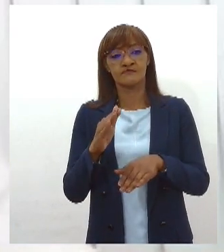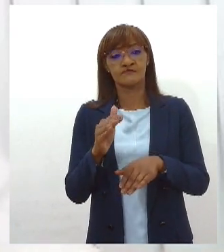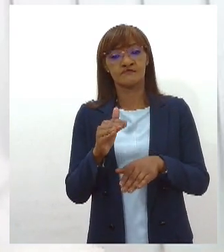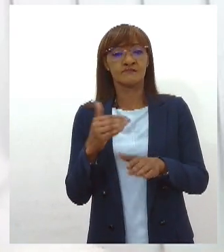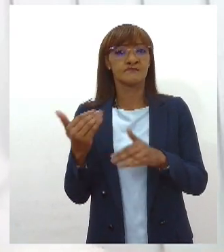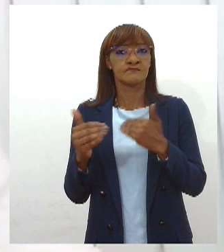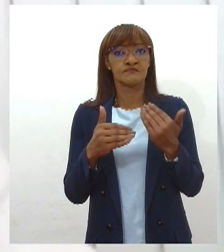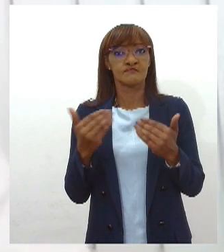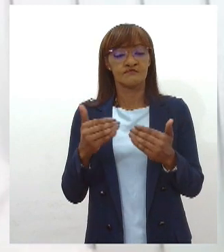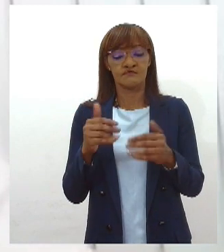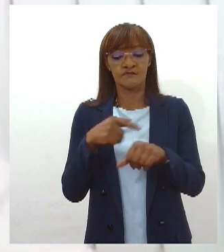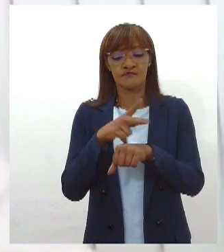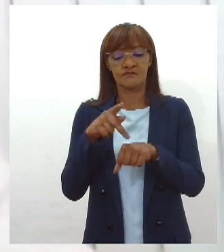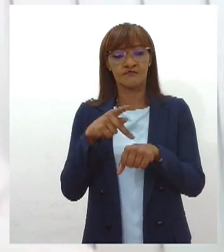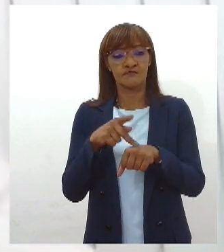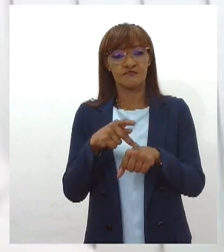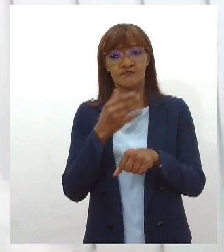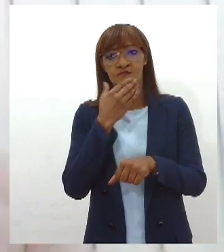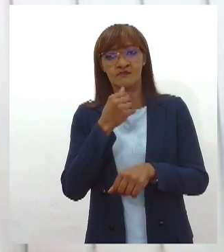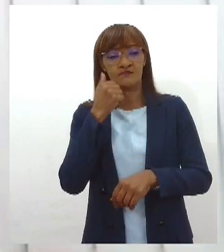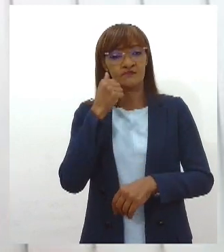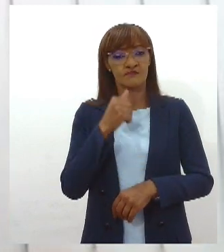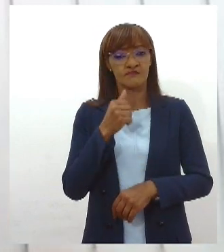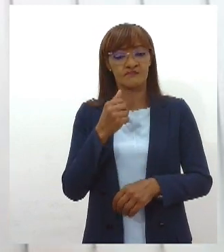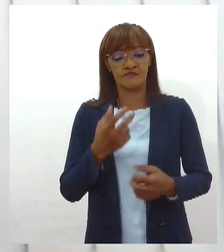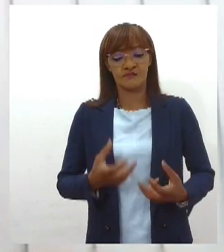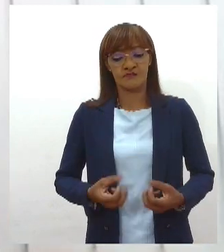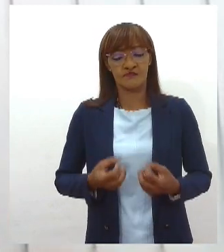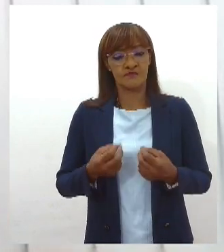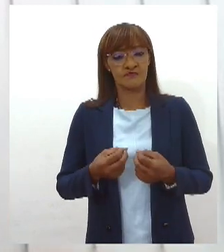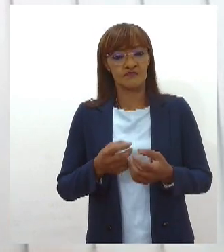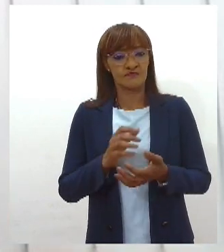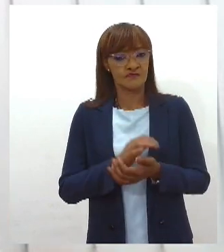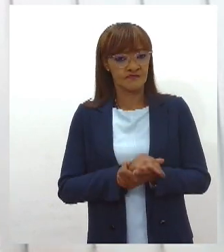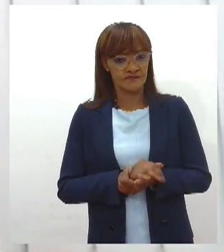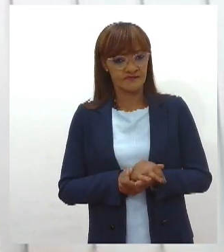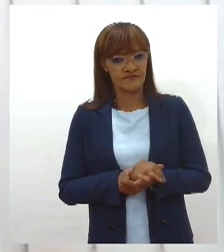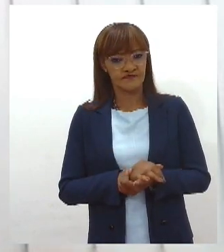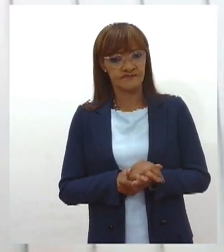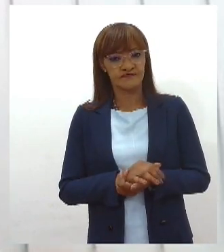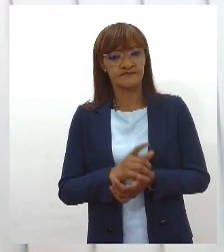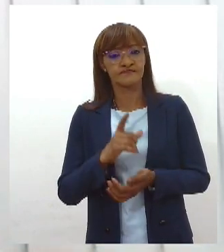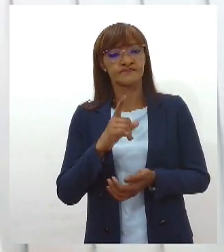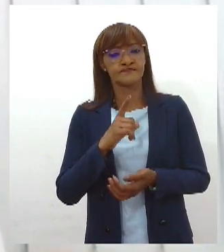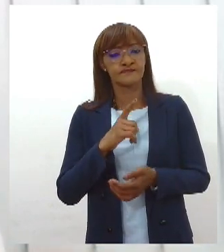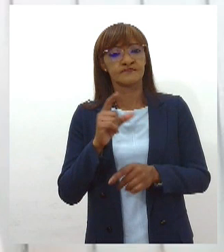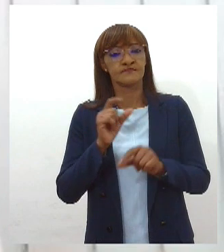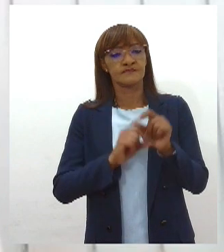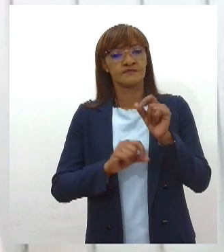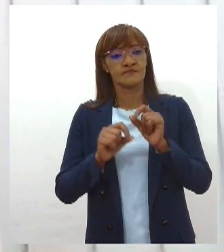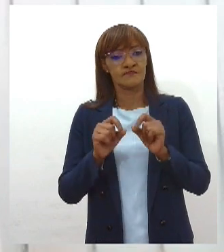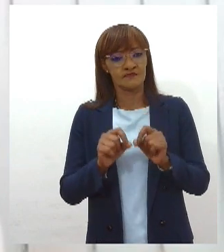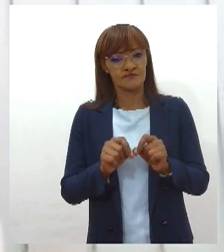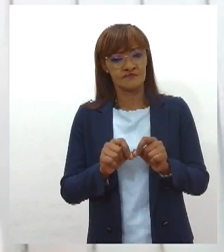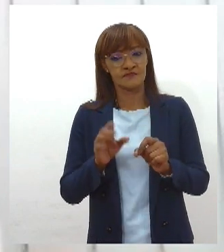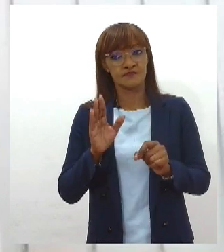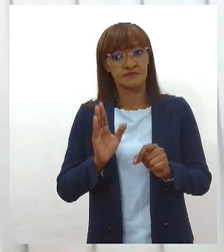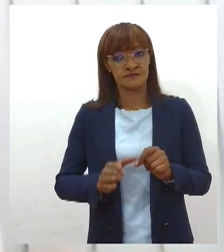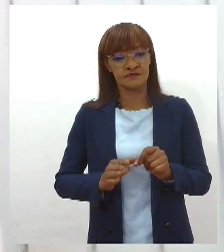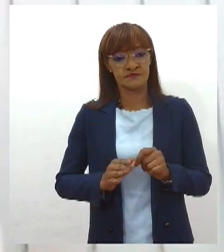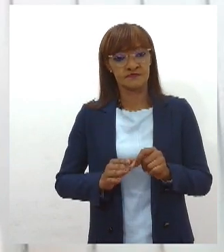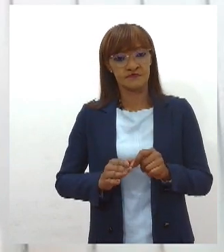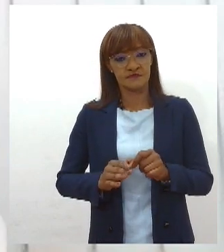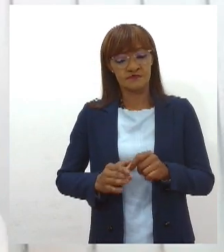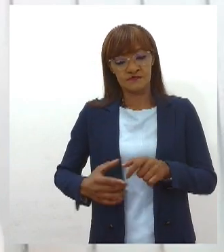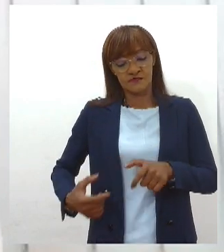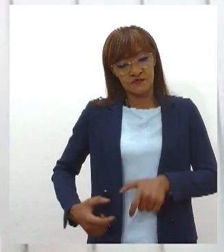quanto em mulheres. O câncer colorretal, ele acomete porções do intestino grosso, né, do reto e também